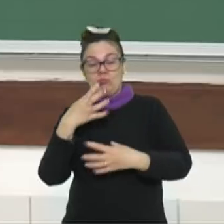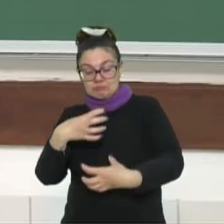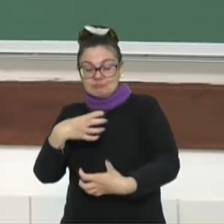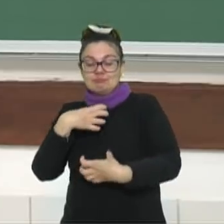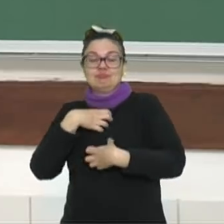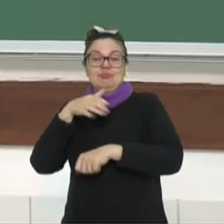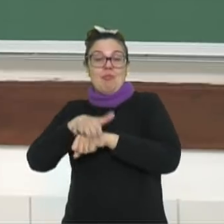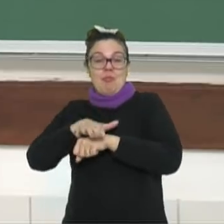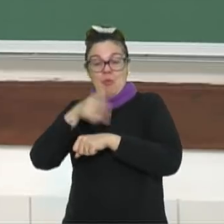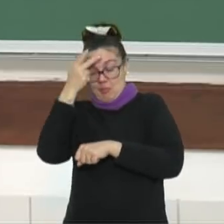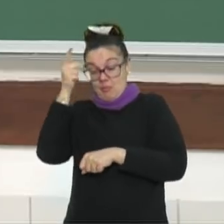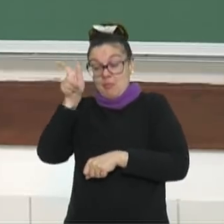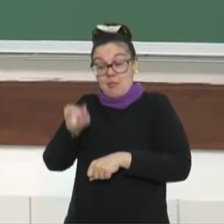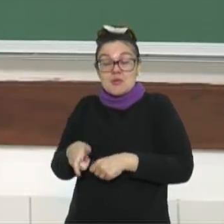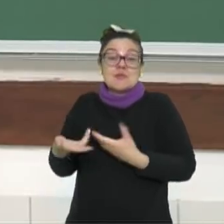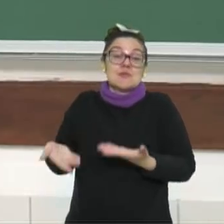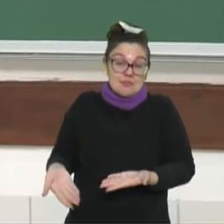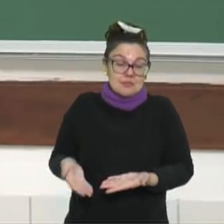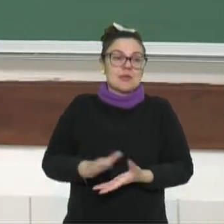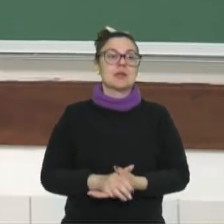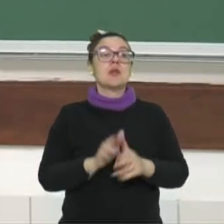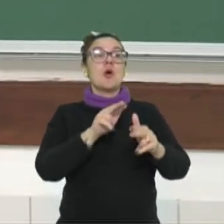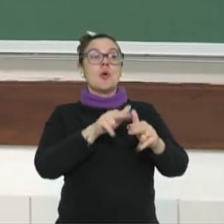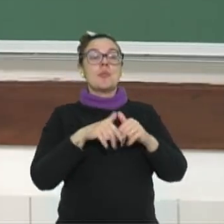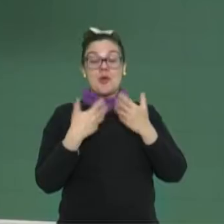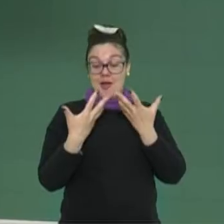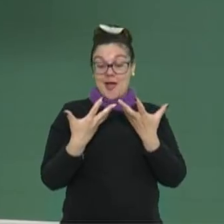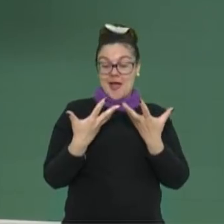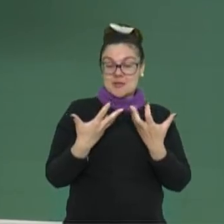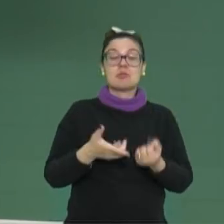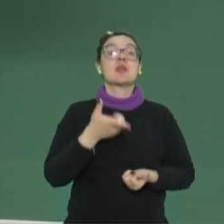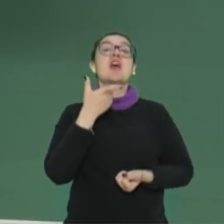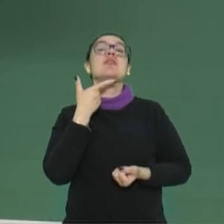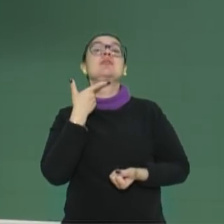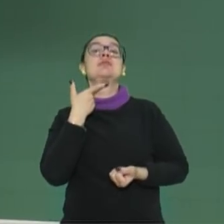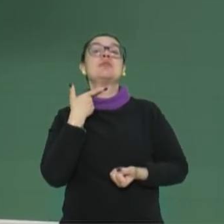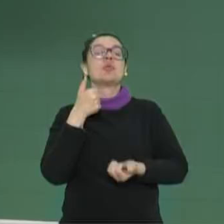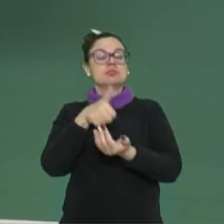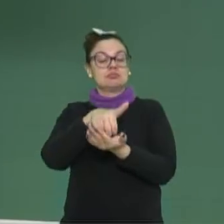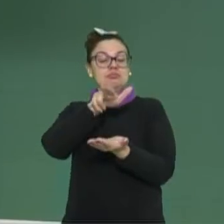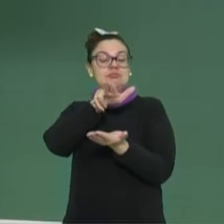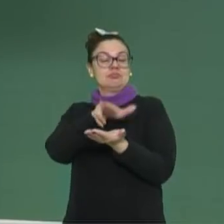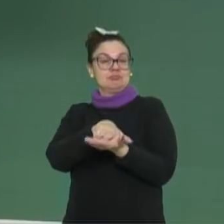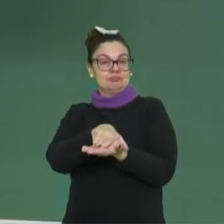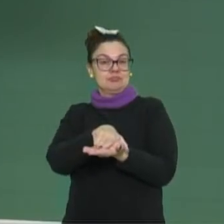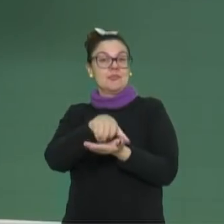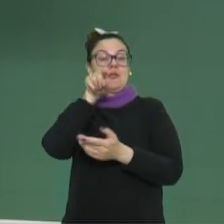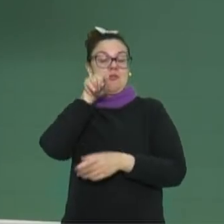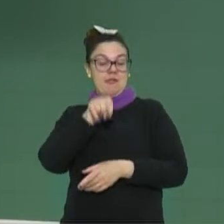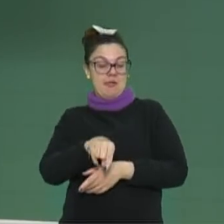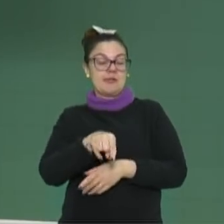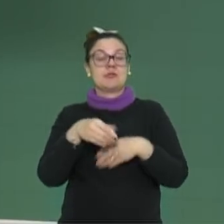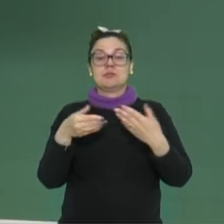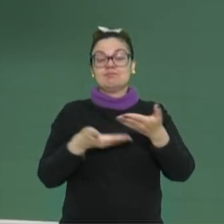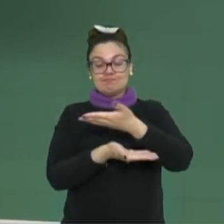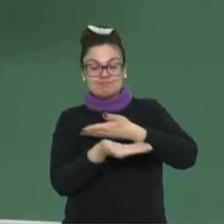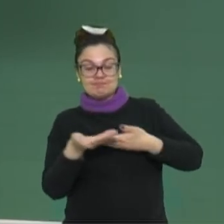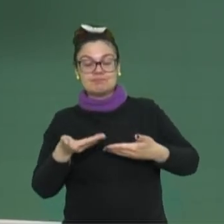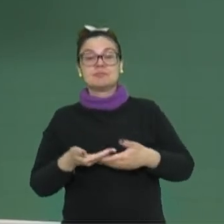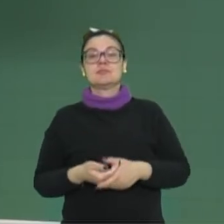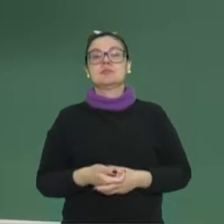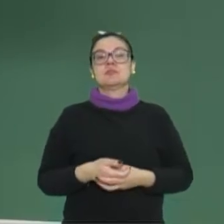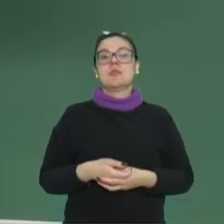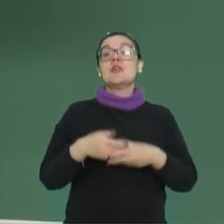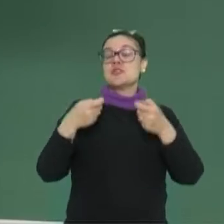vida que está em jogo. Por isso, aceitar a vontade do paciente é uma das questões que estão envolvidas nessa máxima. Então,